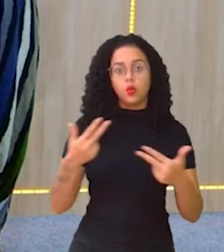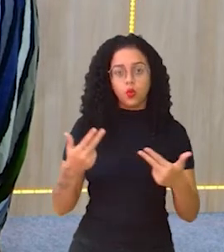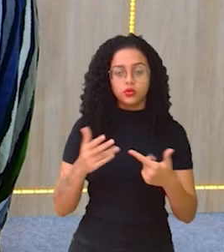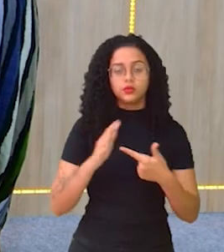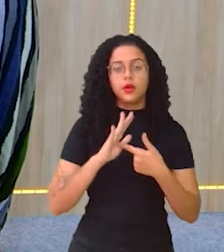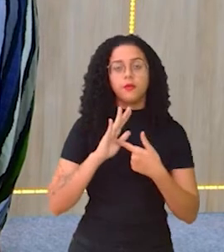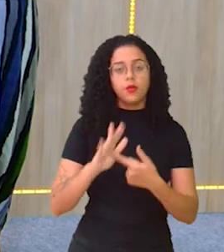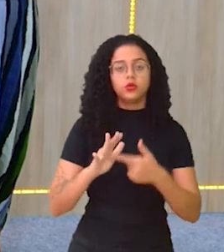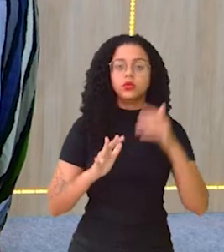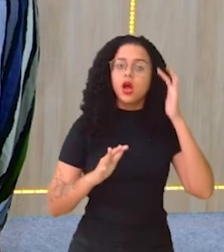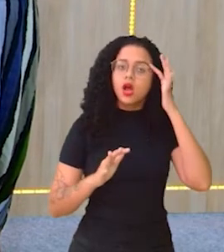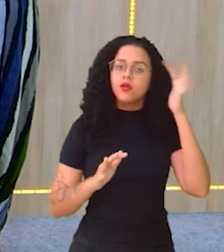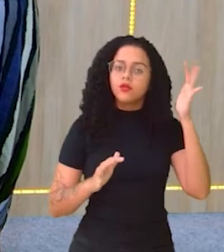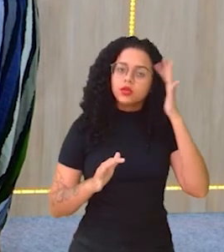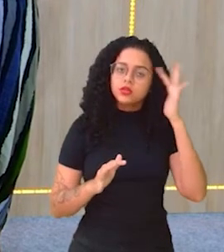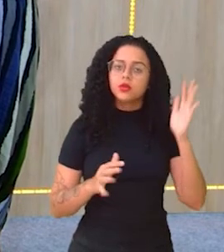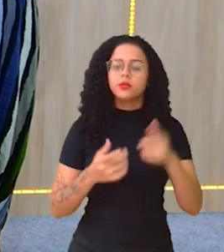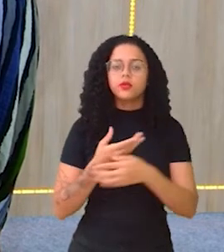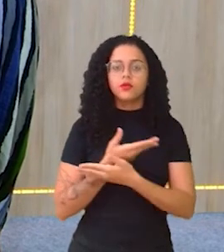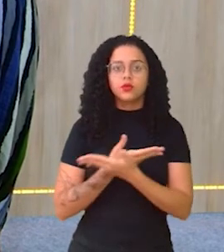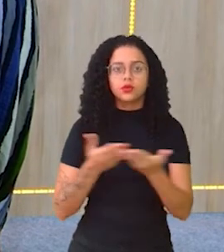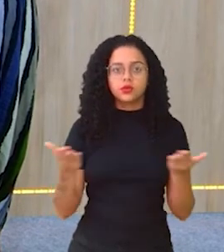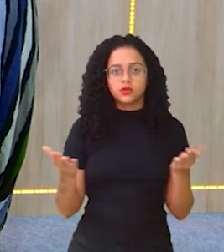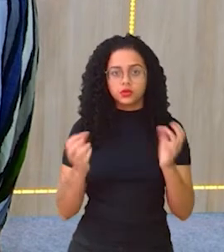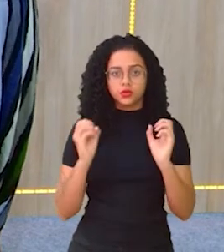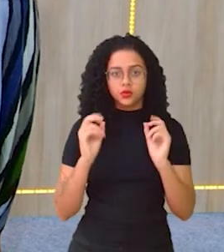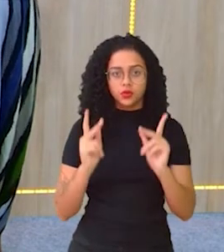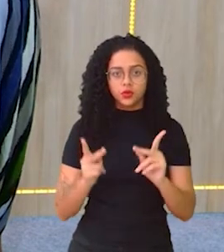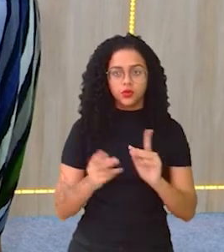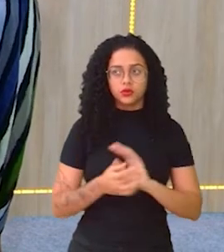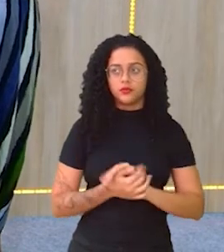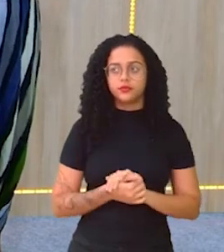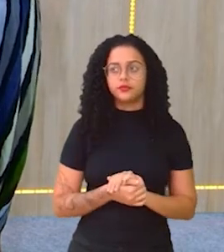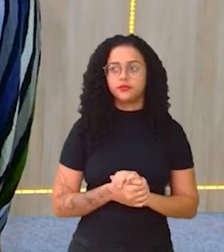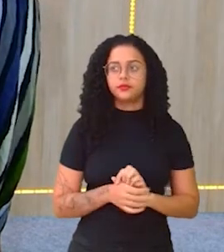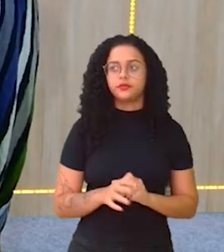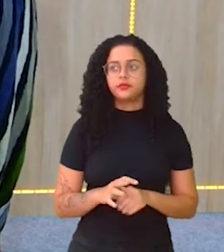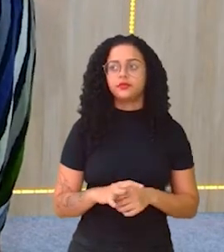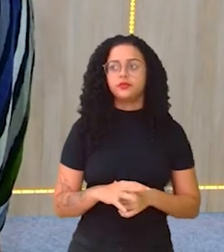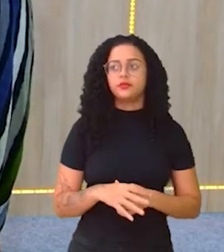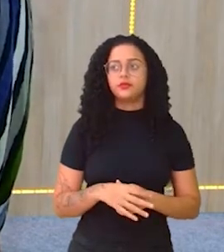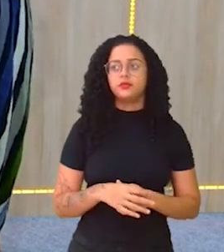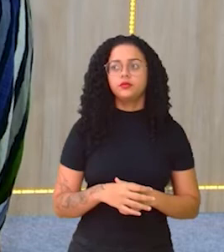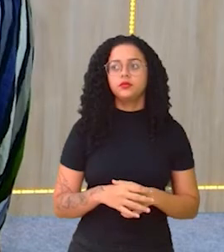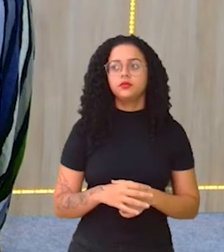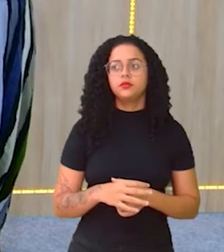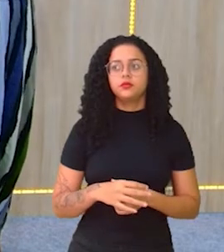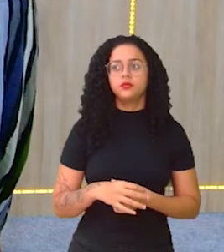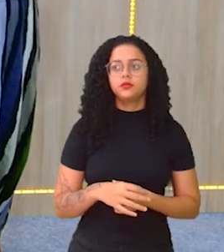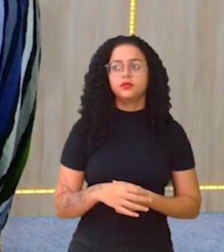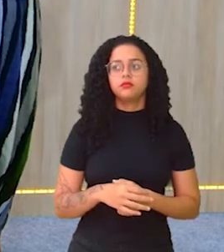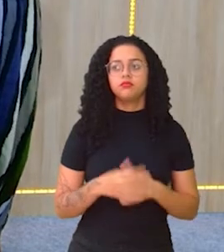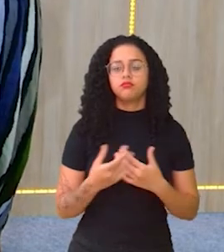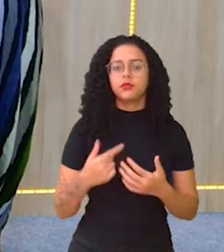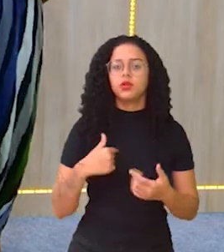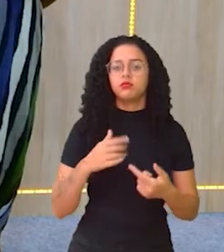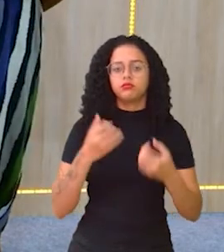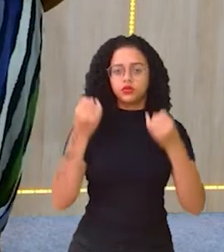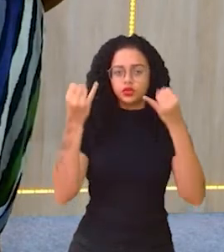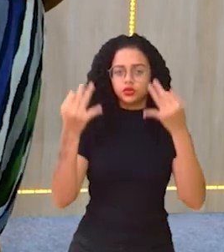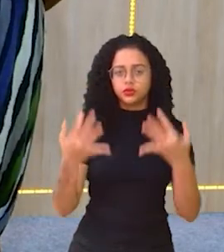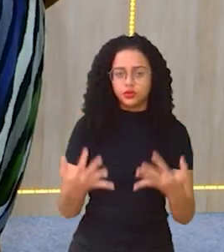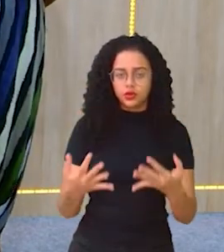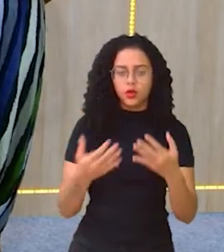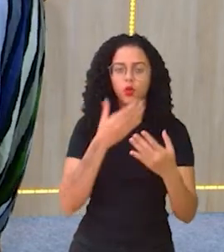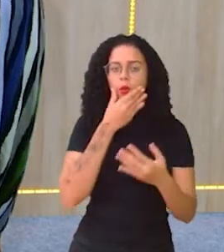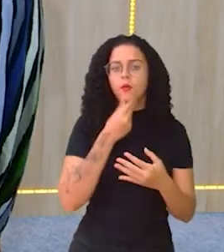trazer essa reflexão para vocês, beleza? Eu trouxe essa questão, né, dos meninos, porque é muito silenciado,